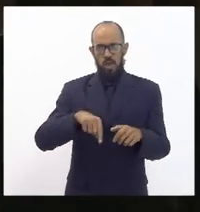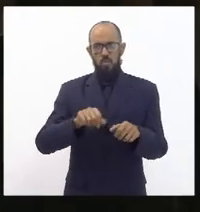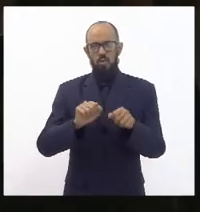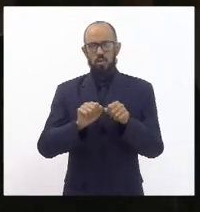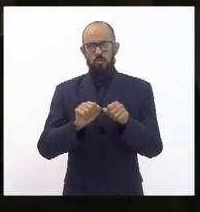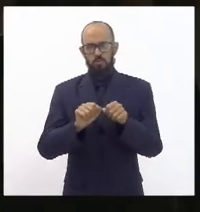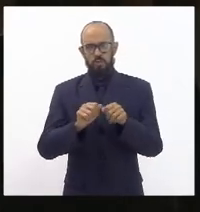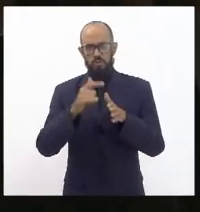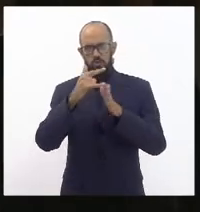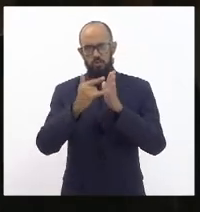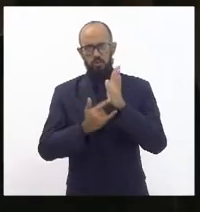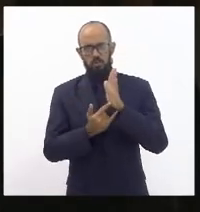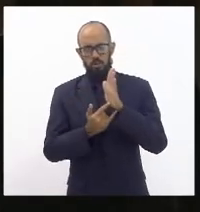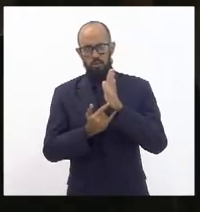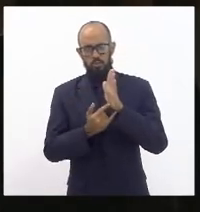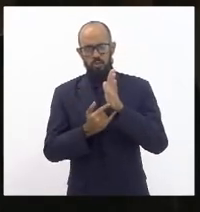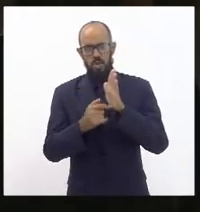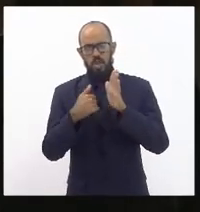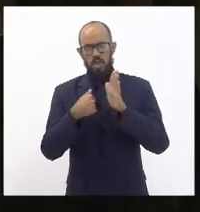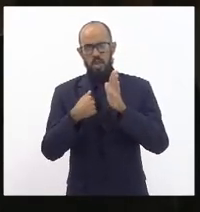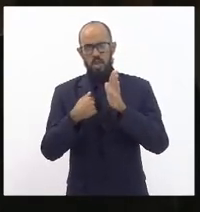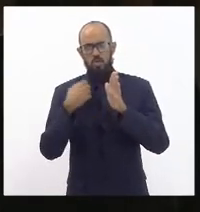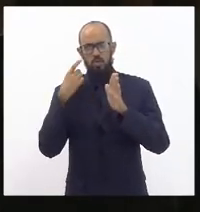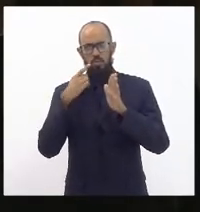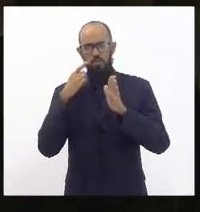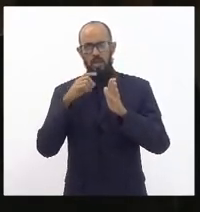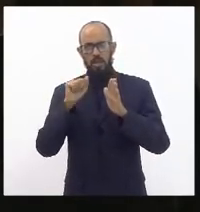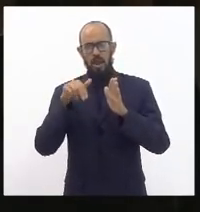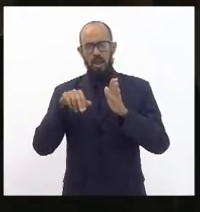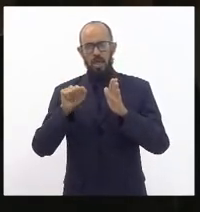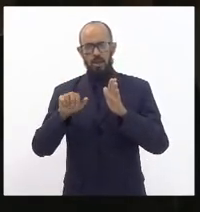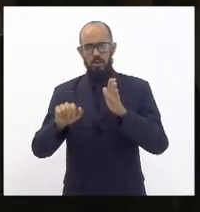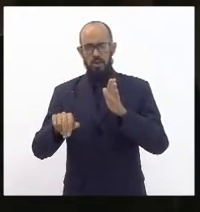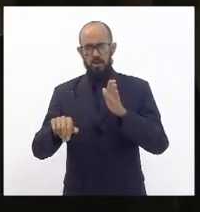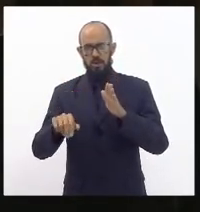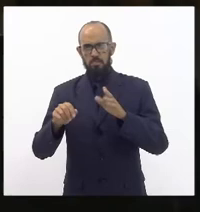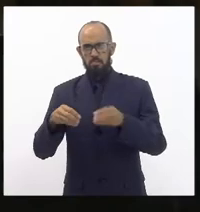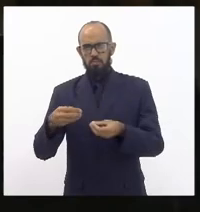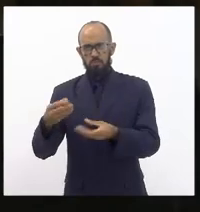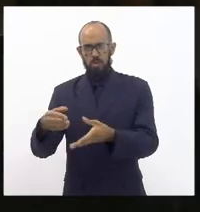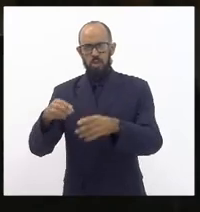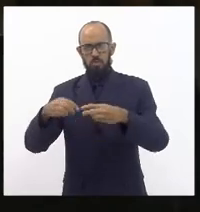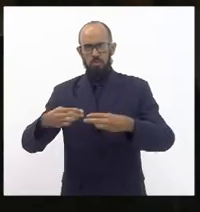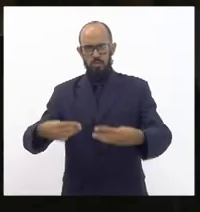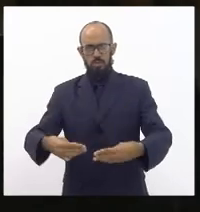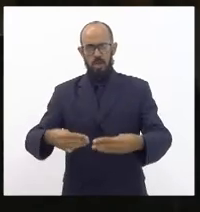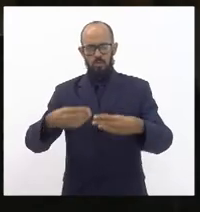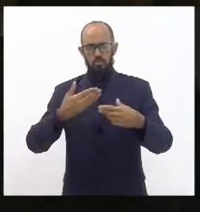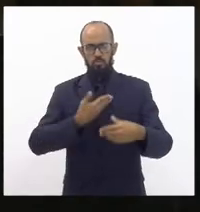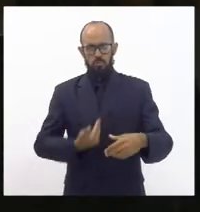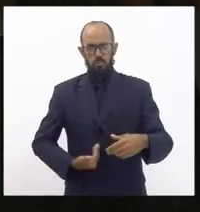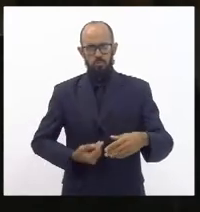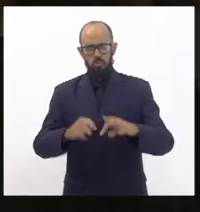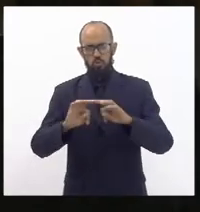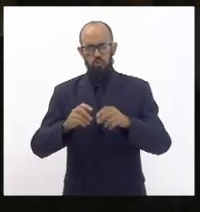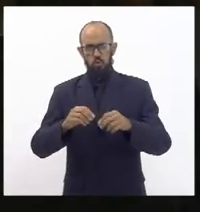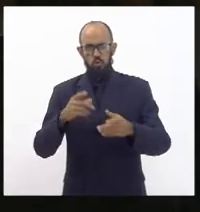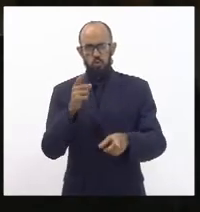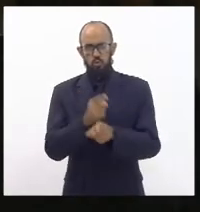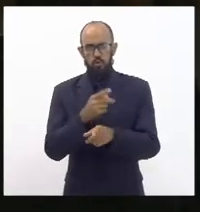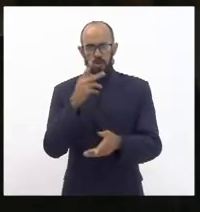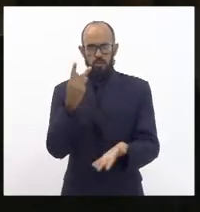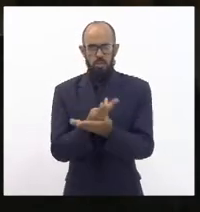eu deputada lá na Passos encaminhou ao Ministério Público todas as irregularidades que eu observei naquele lugar